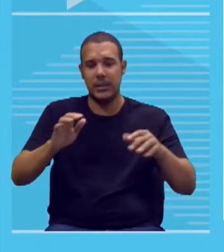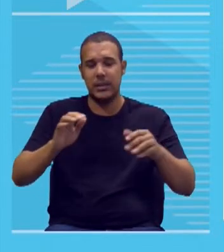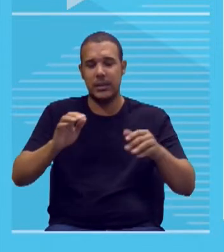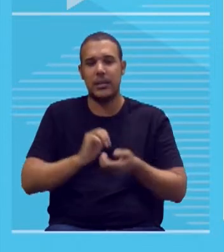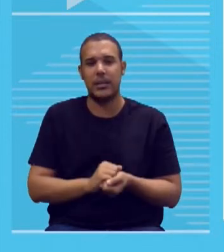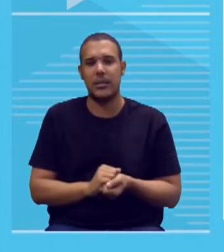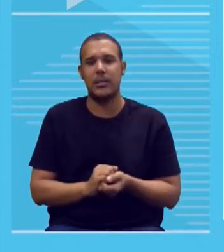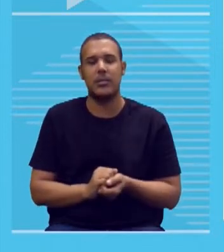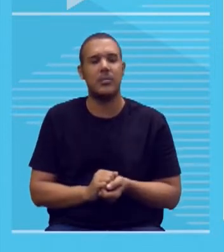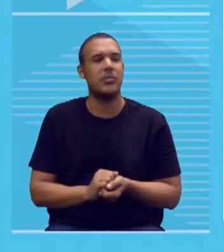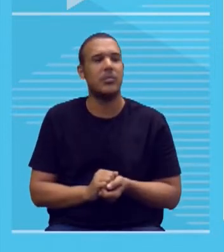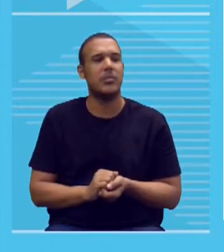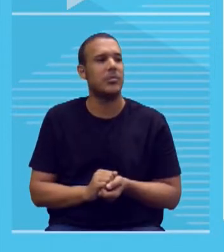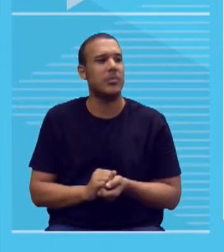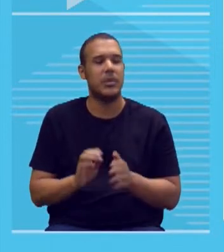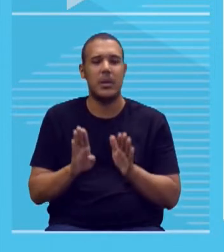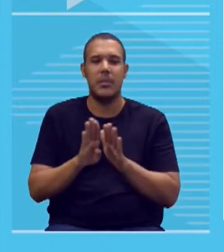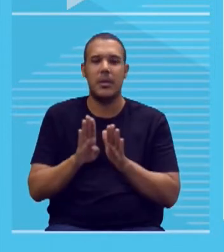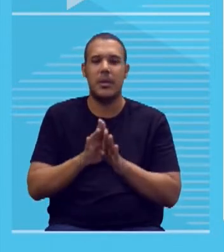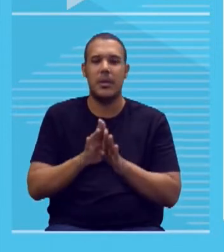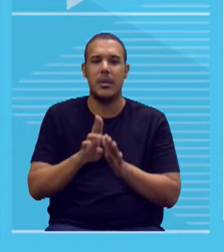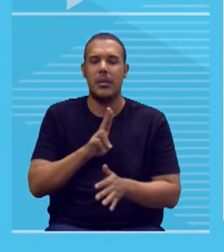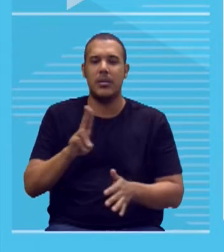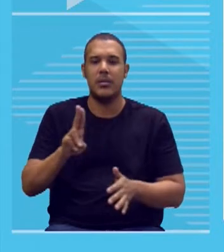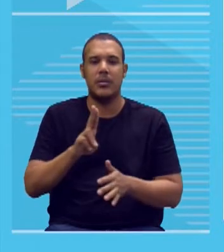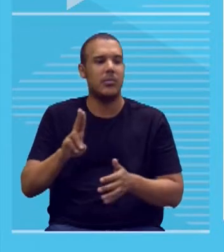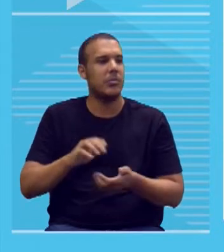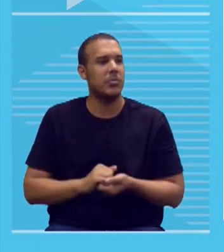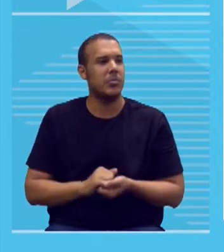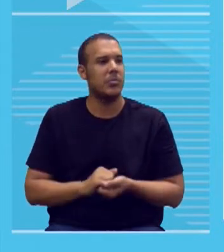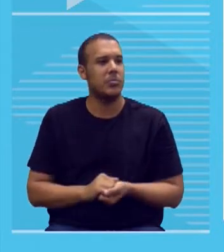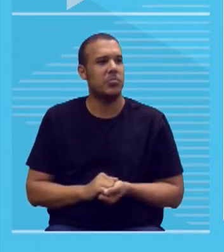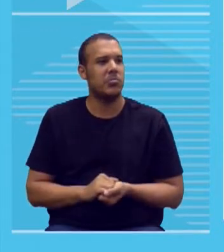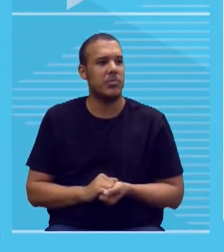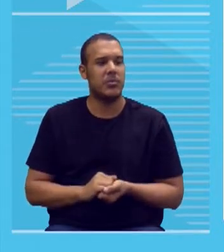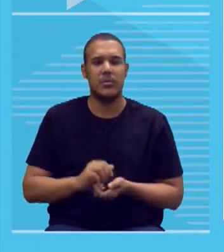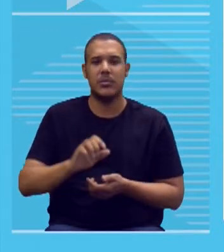também tem o nome Chama sim